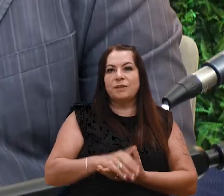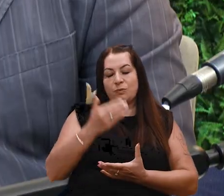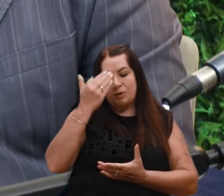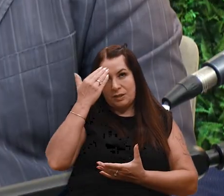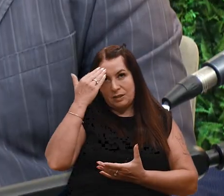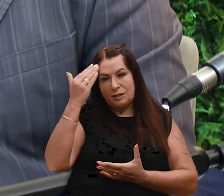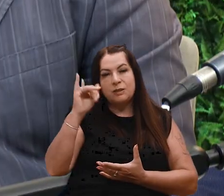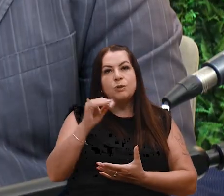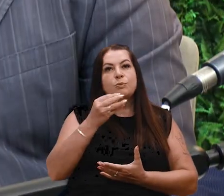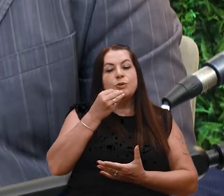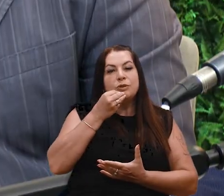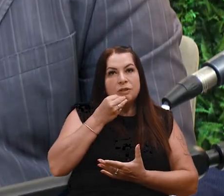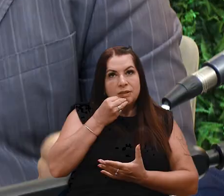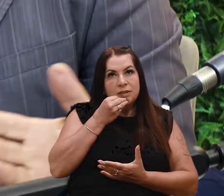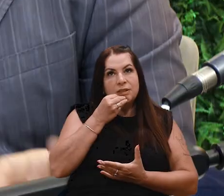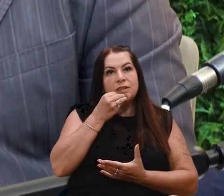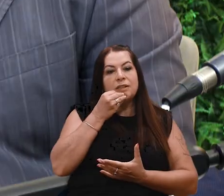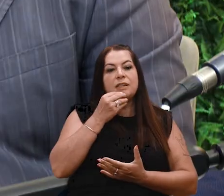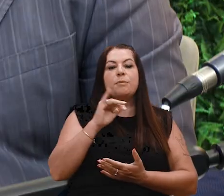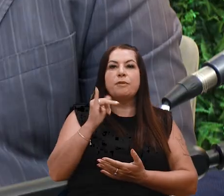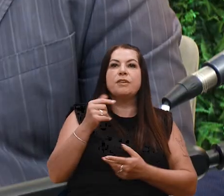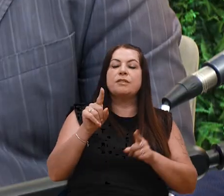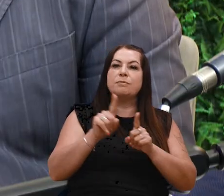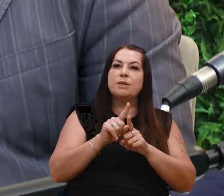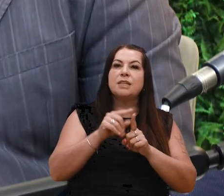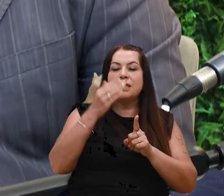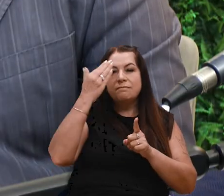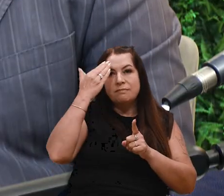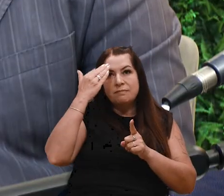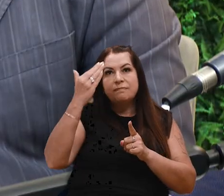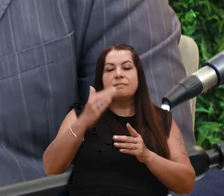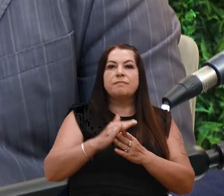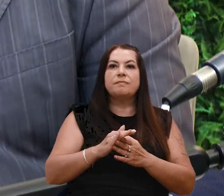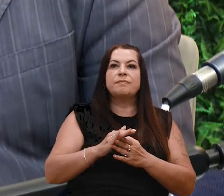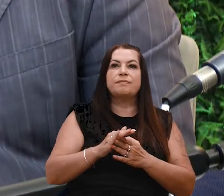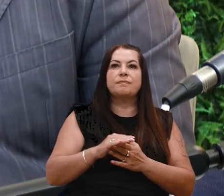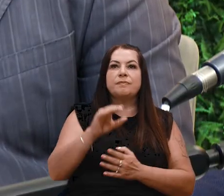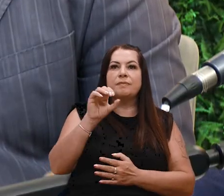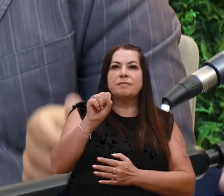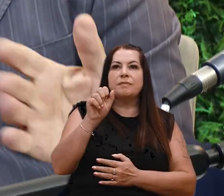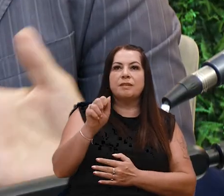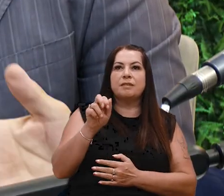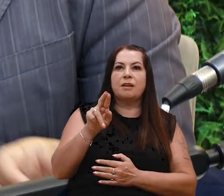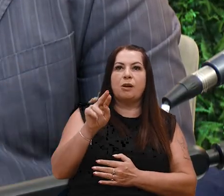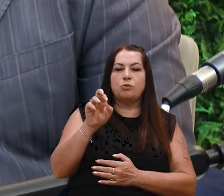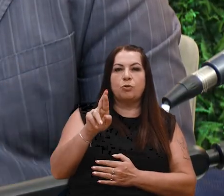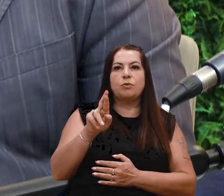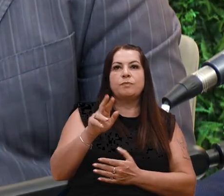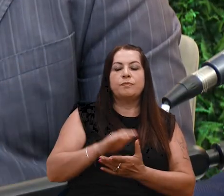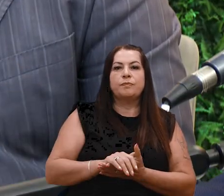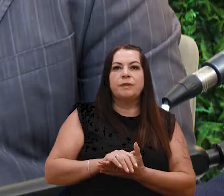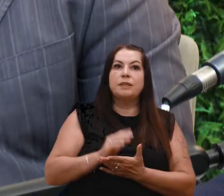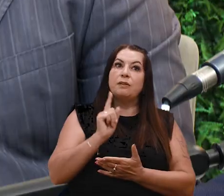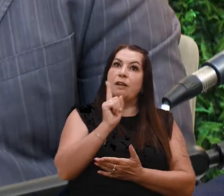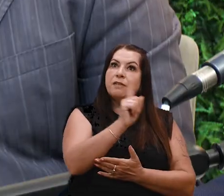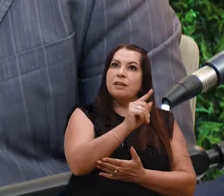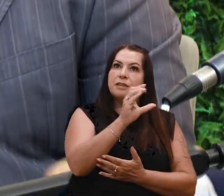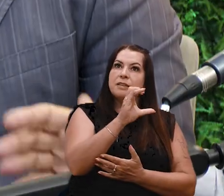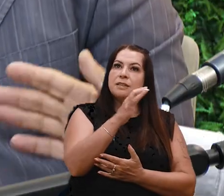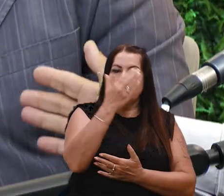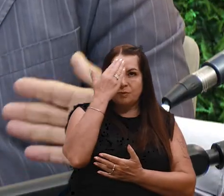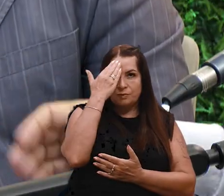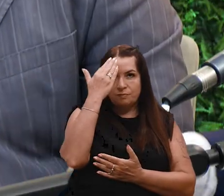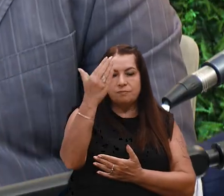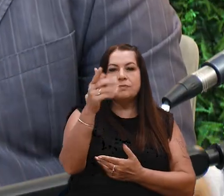essa oportunidade. Quero aproveitar e agradecer o Sartor, levar até a SIC o meu agradecimento